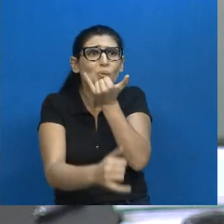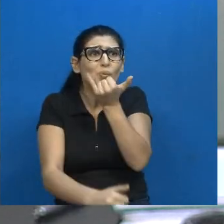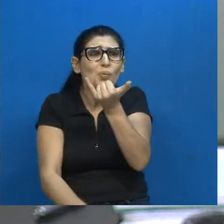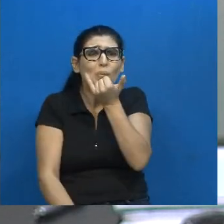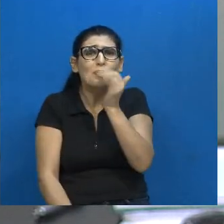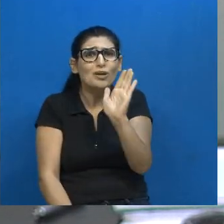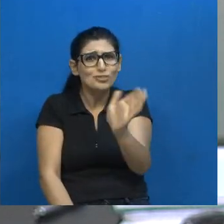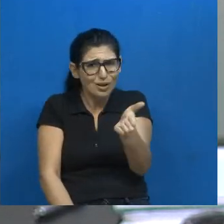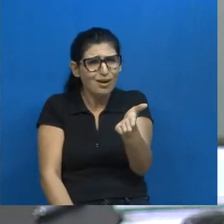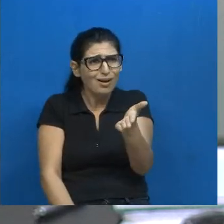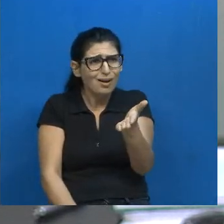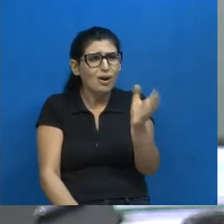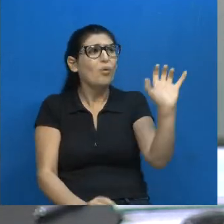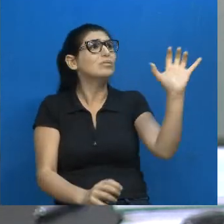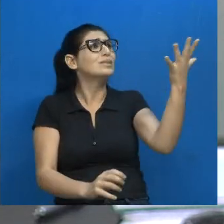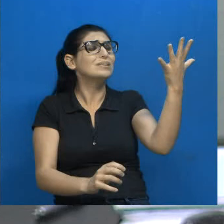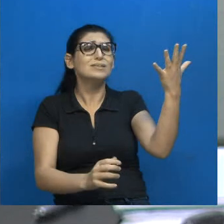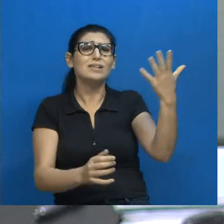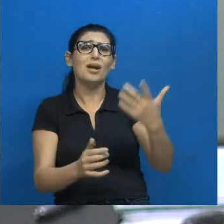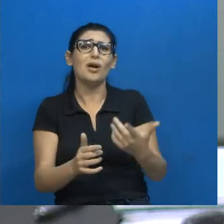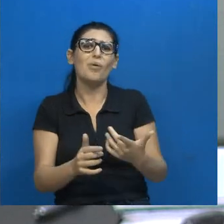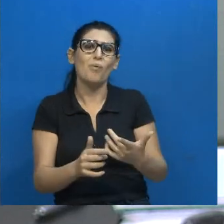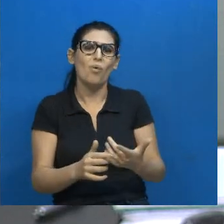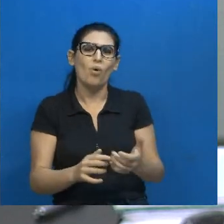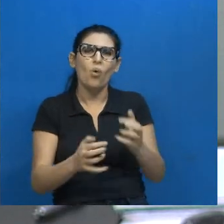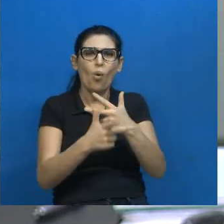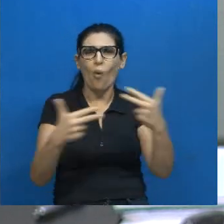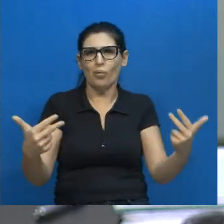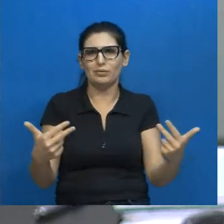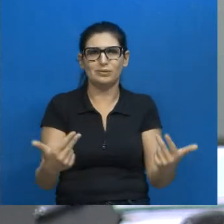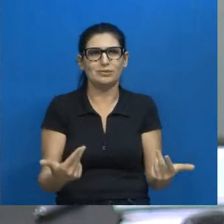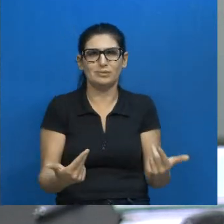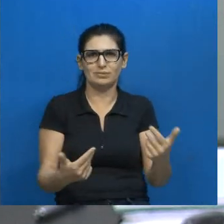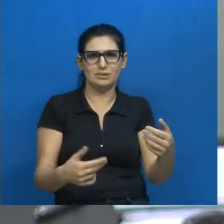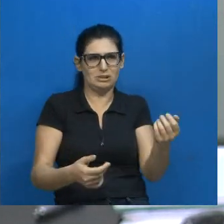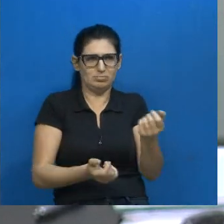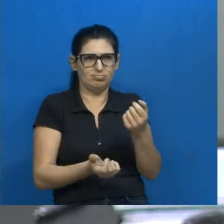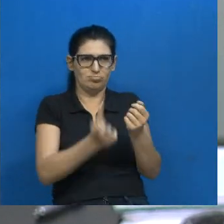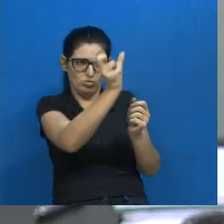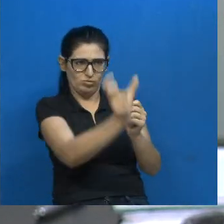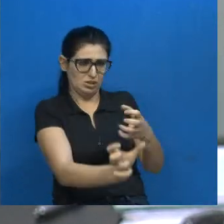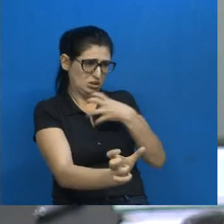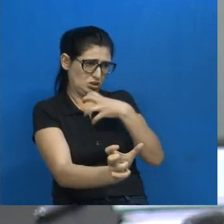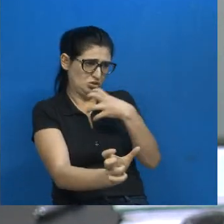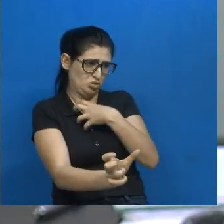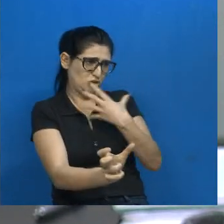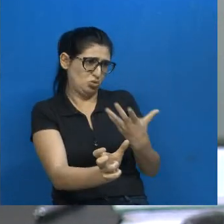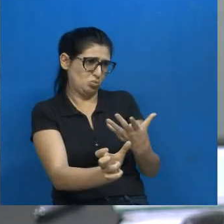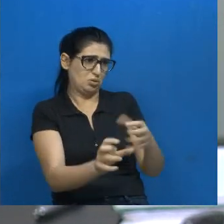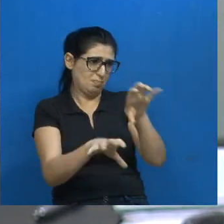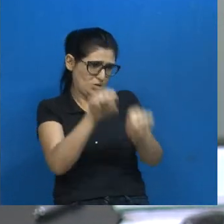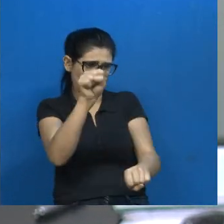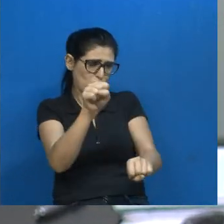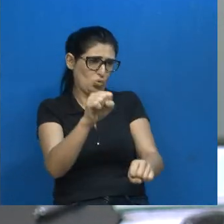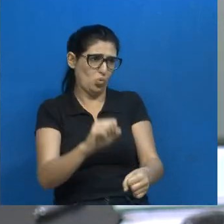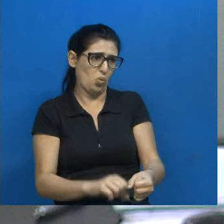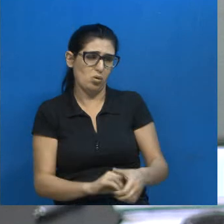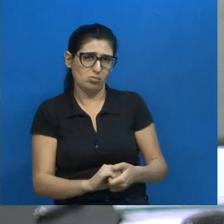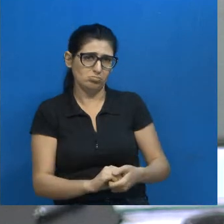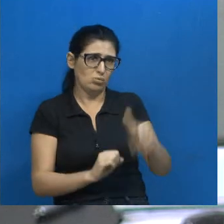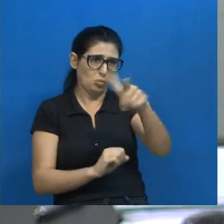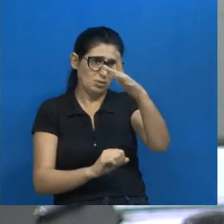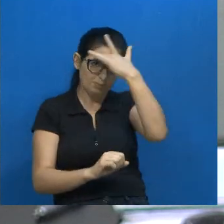se de fato ocorreu a falha. Sim, eu não tenho condições de falar